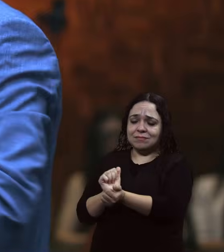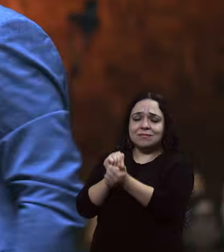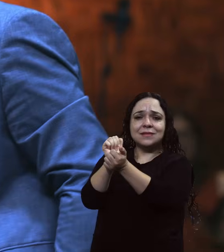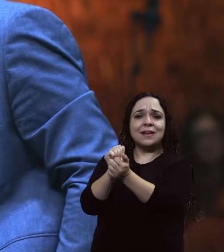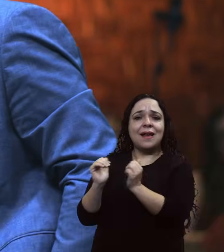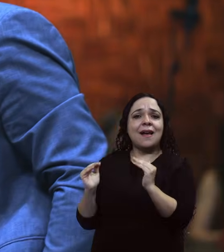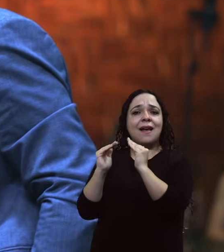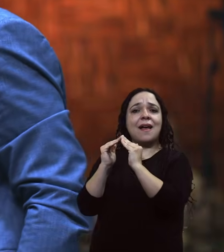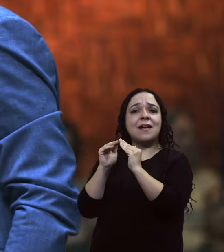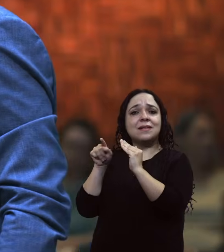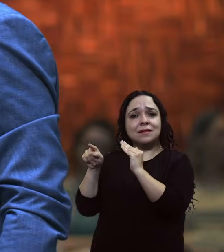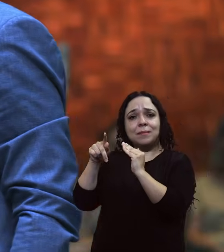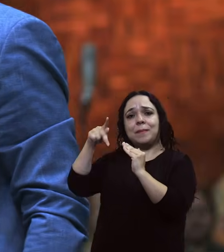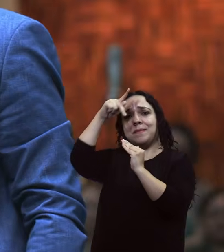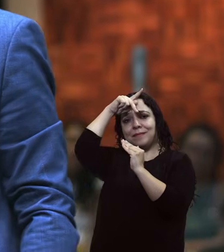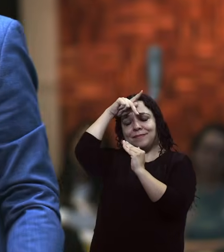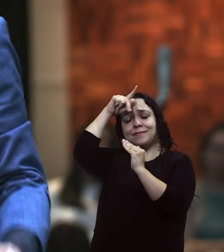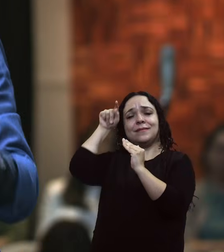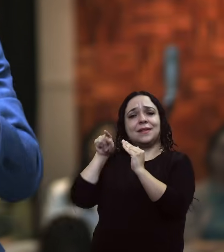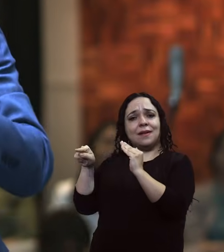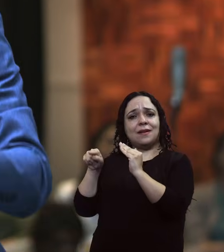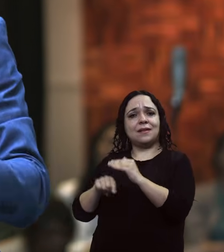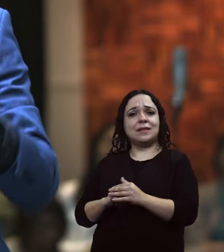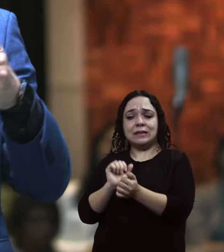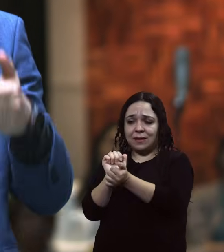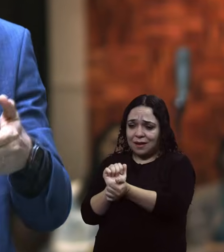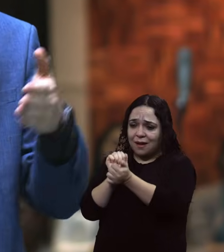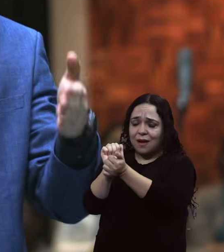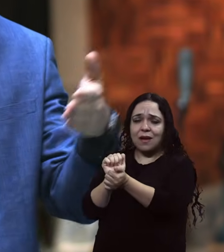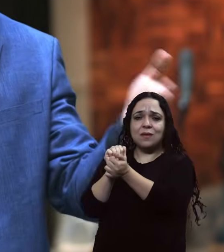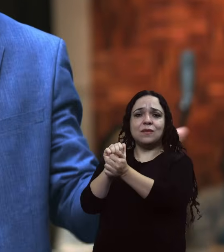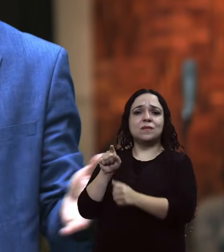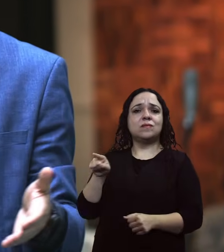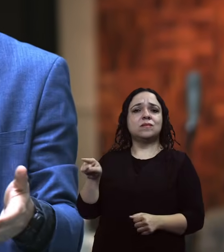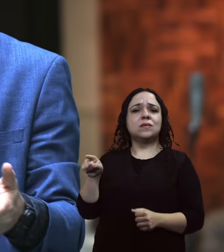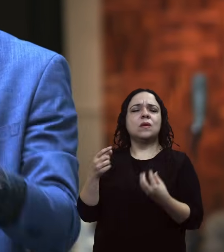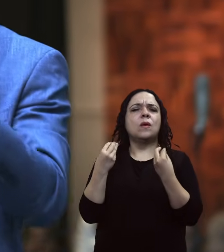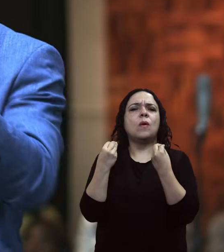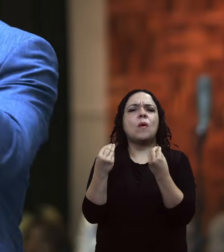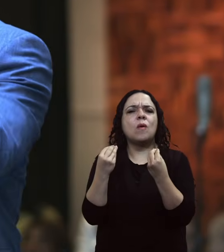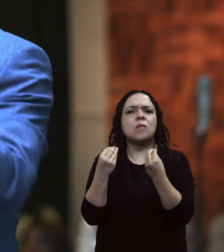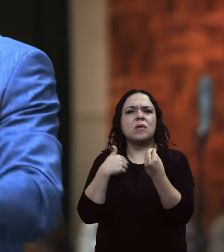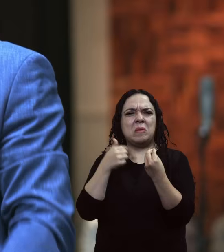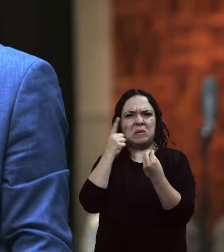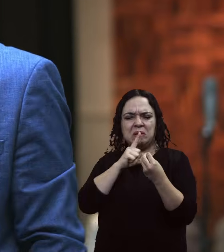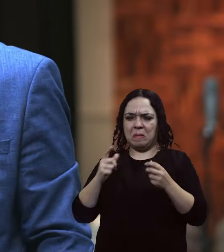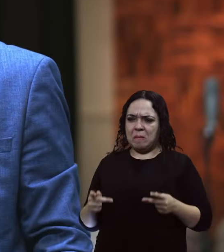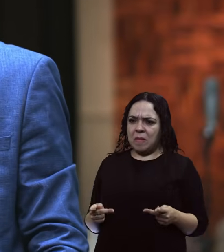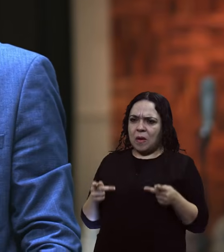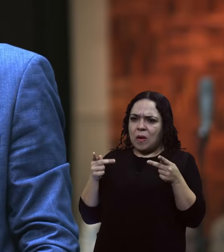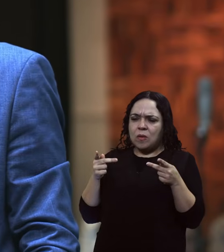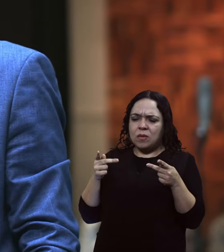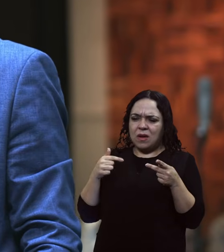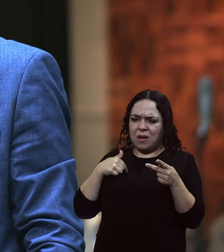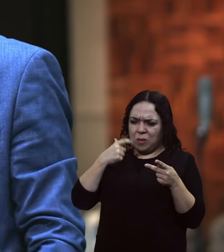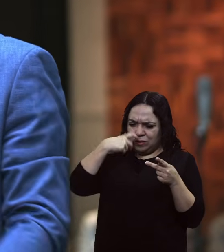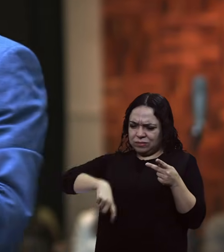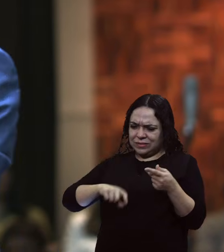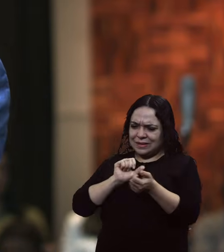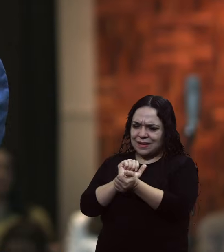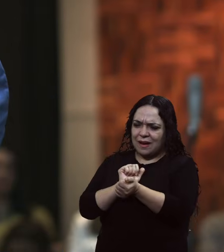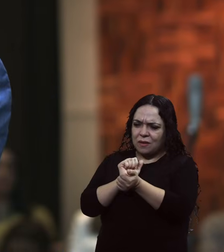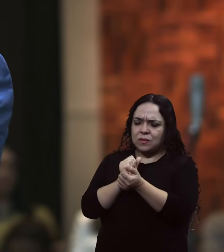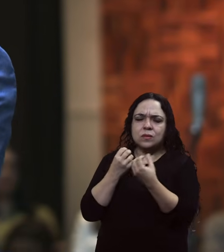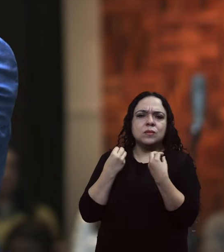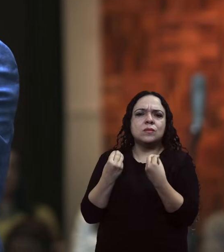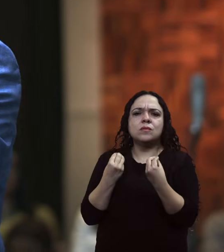de Potifar. Como é possível prosperar sendo um escravo? A